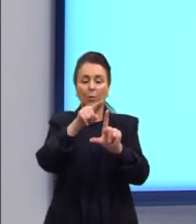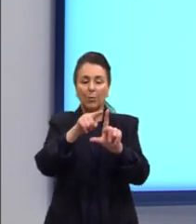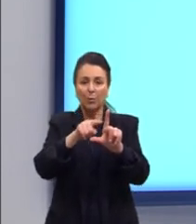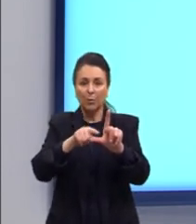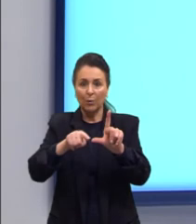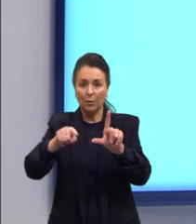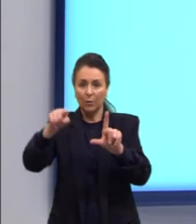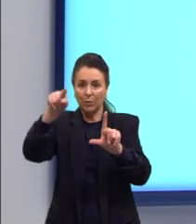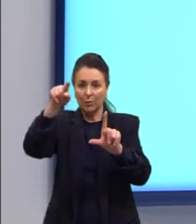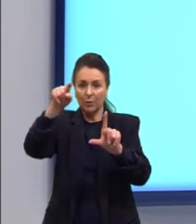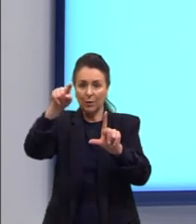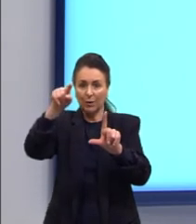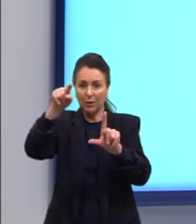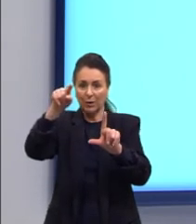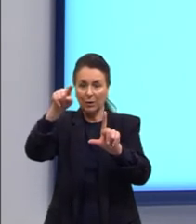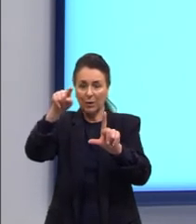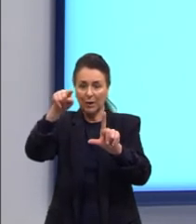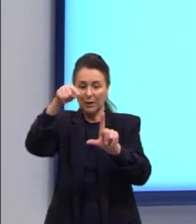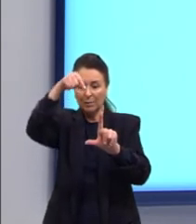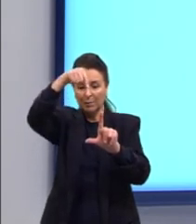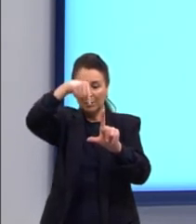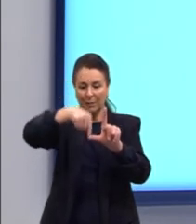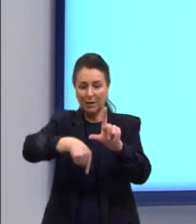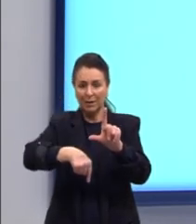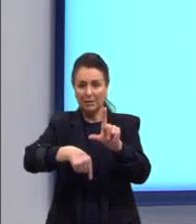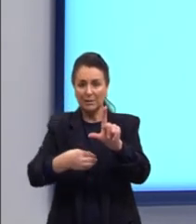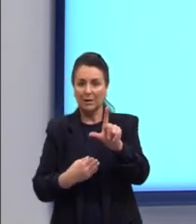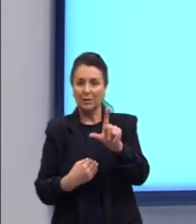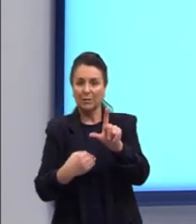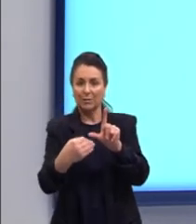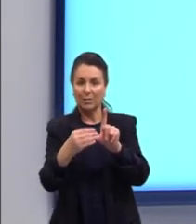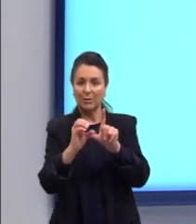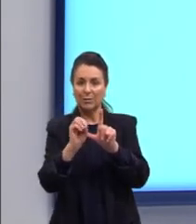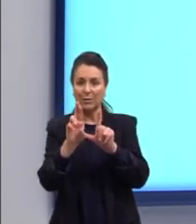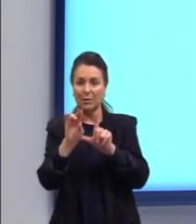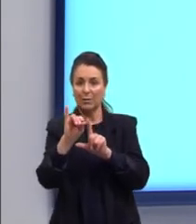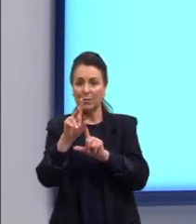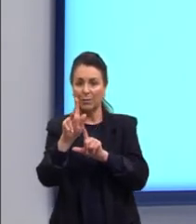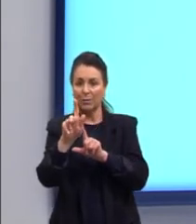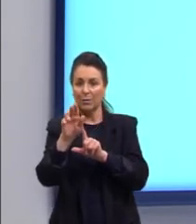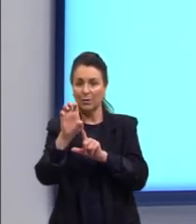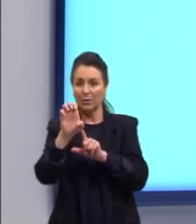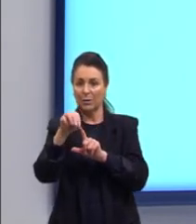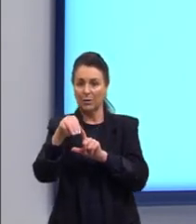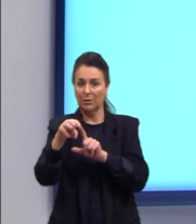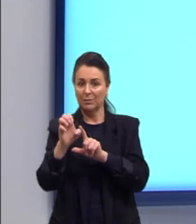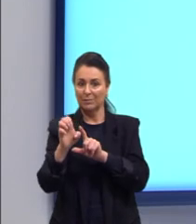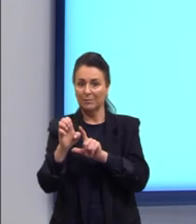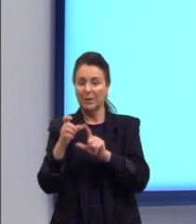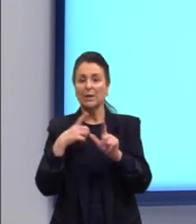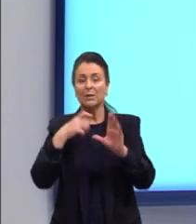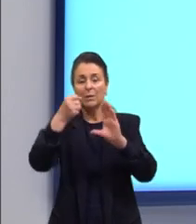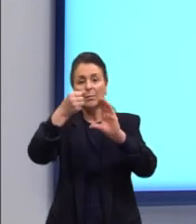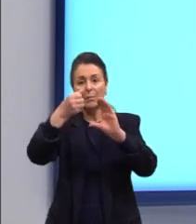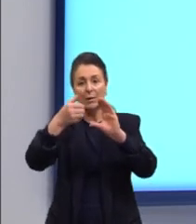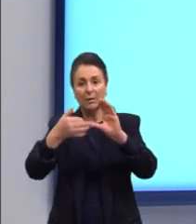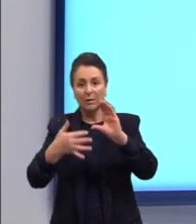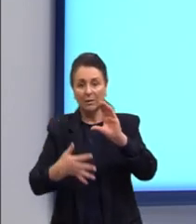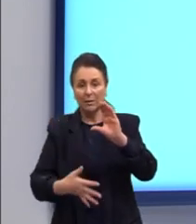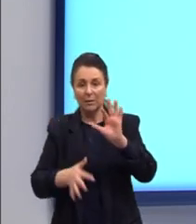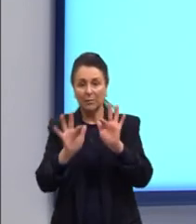ou se o nosso gráfico estivesse deslocado né na posição original cortaria A Origem o que caracteriza uma função